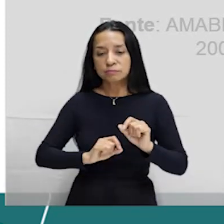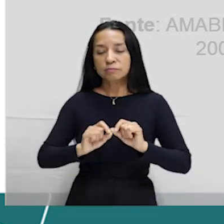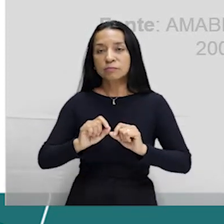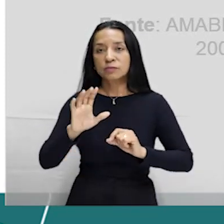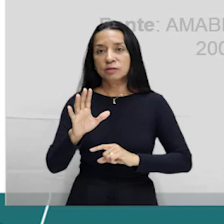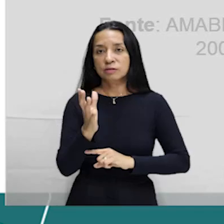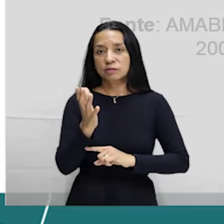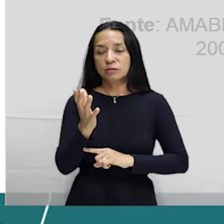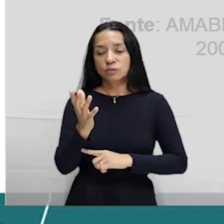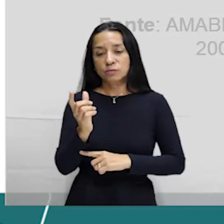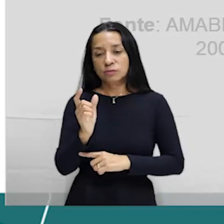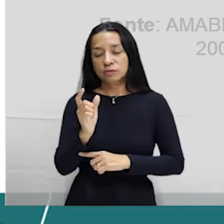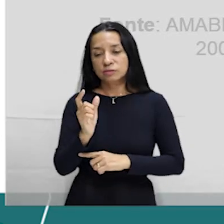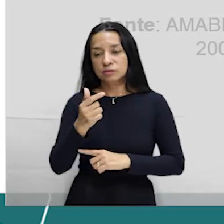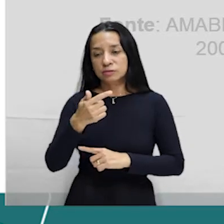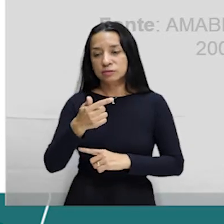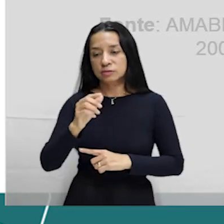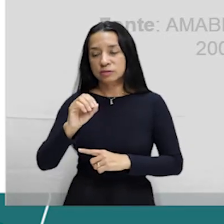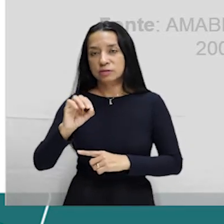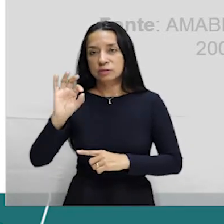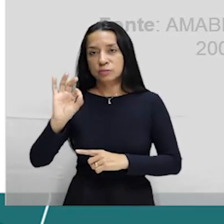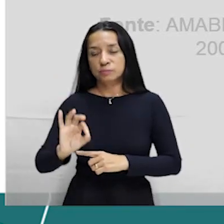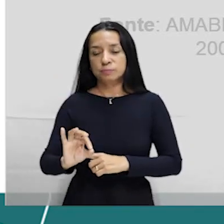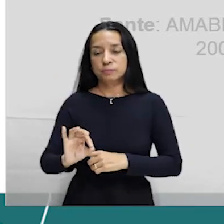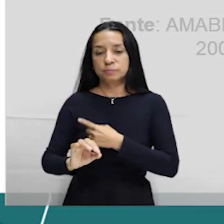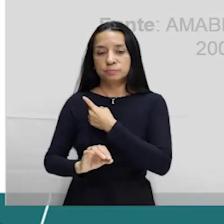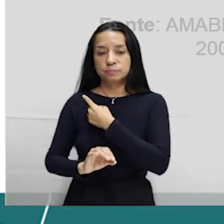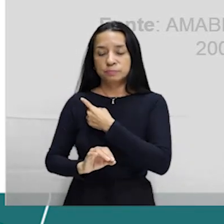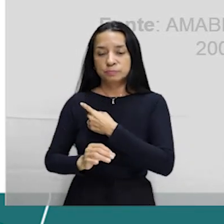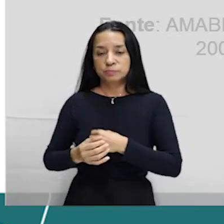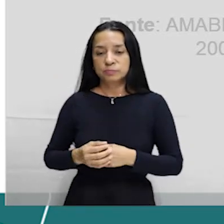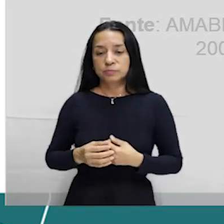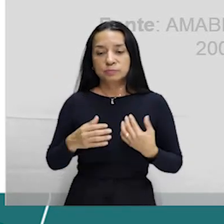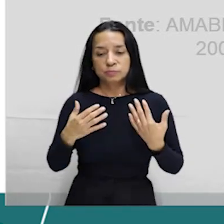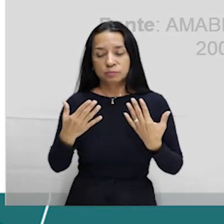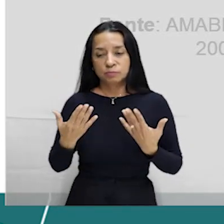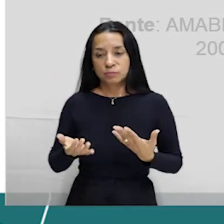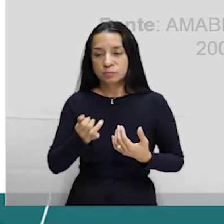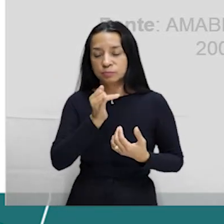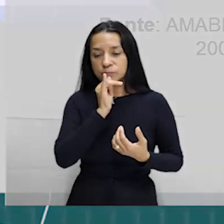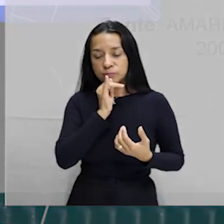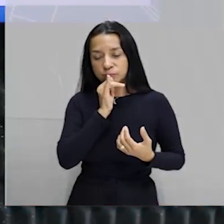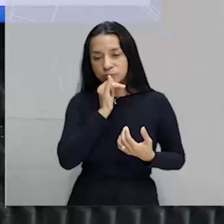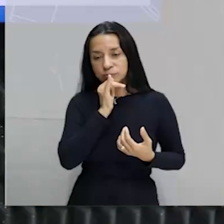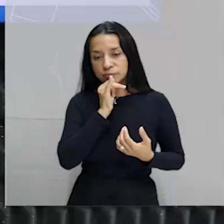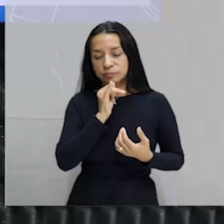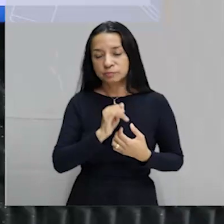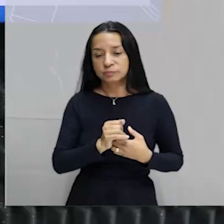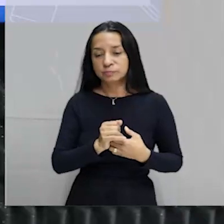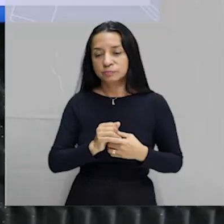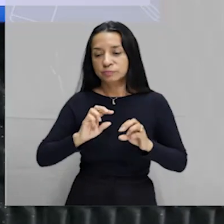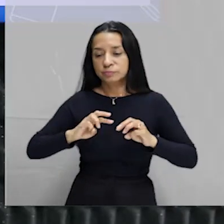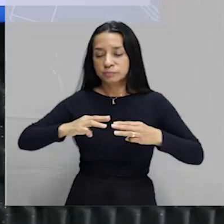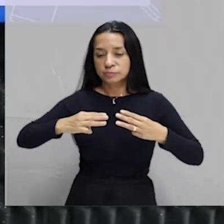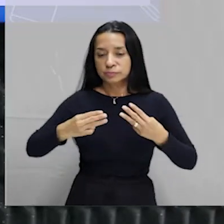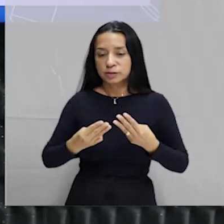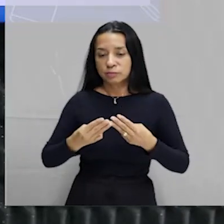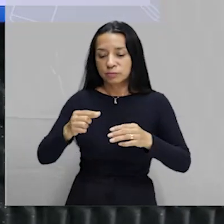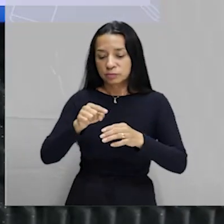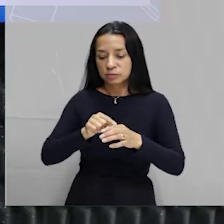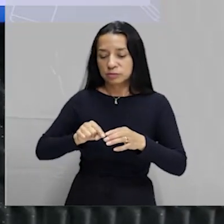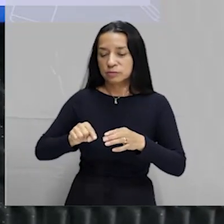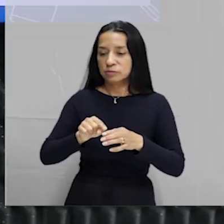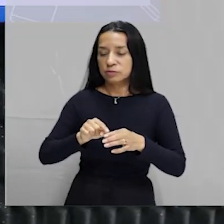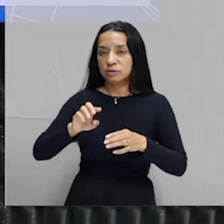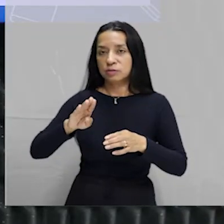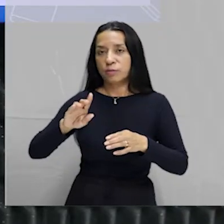ocorre em 70% dos casos, que é quando, por exemplo, essa massa de dentro da